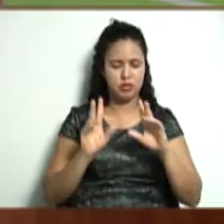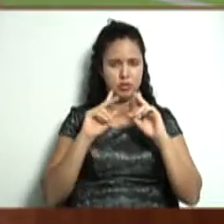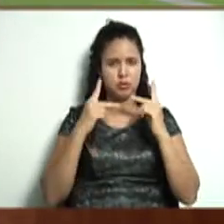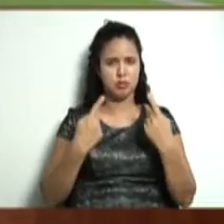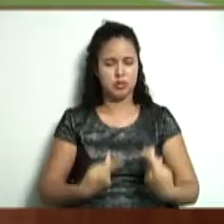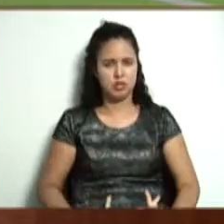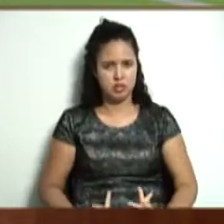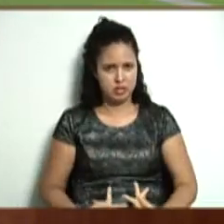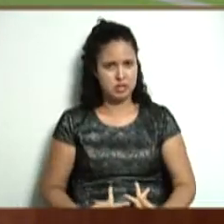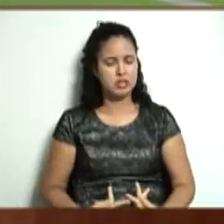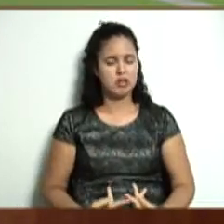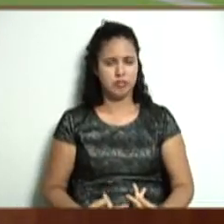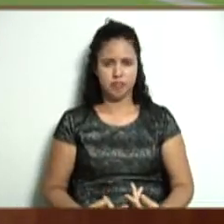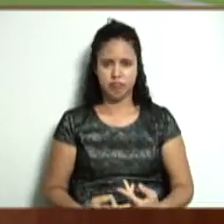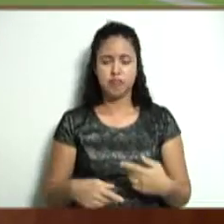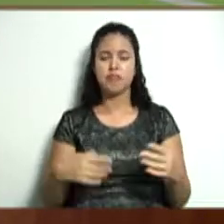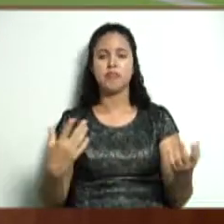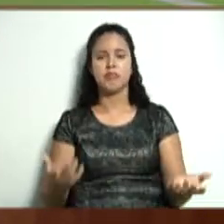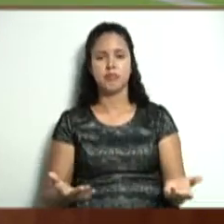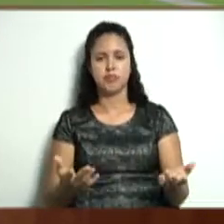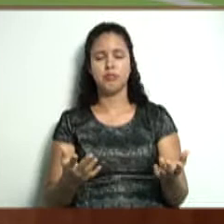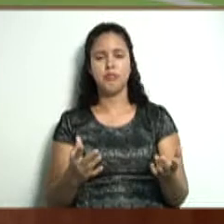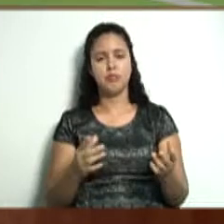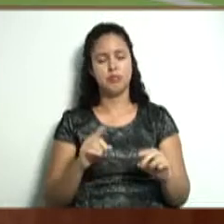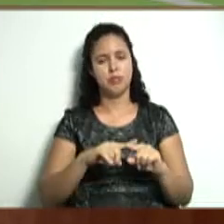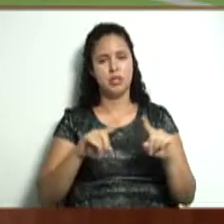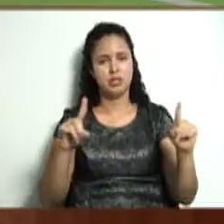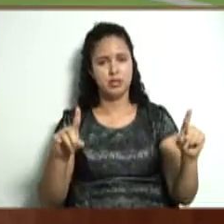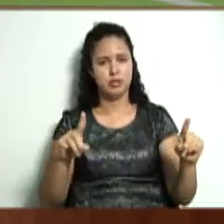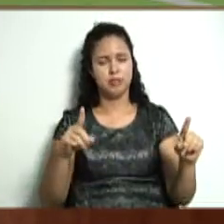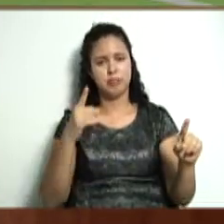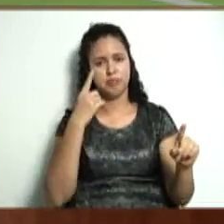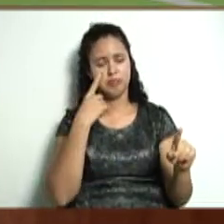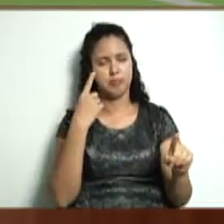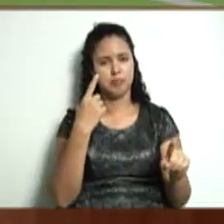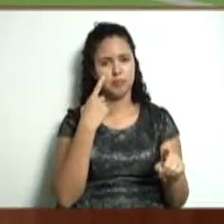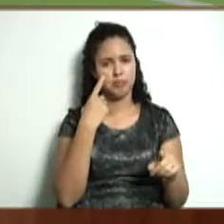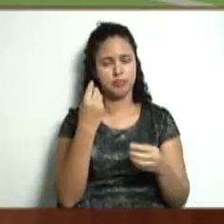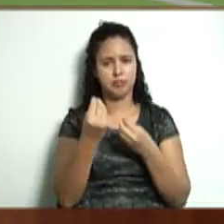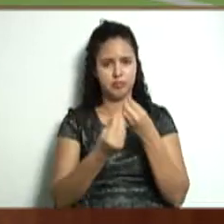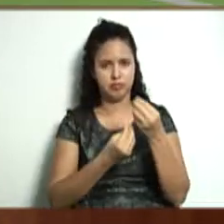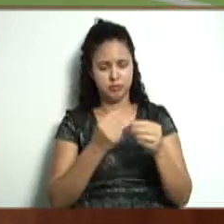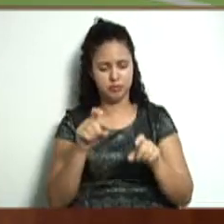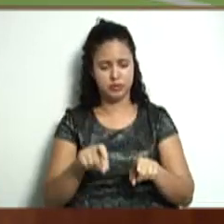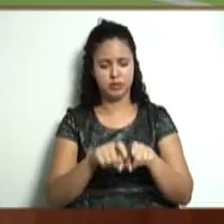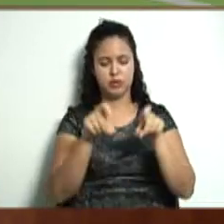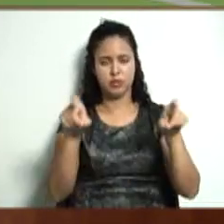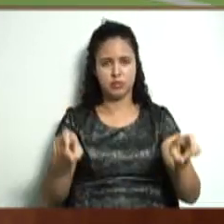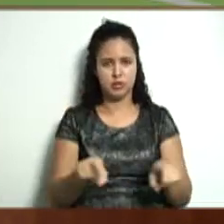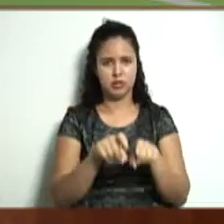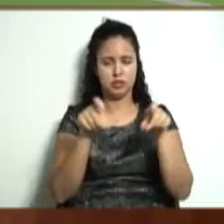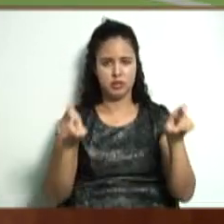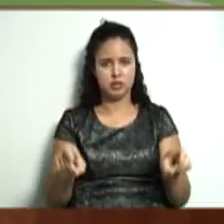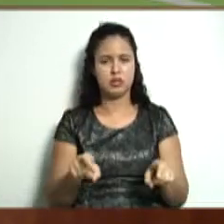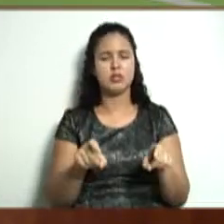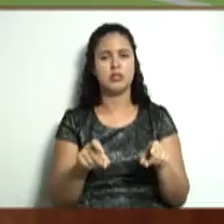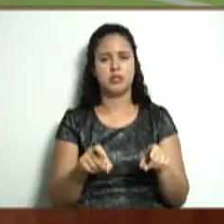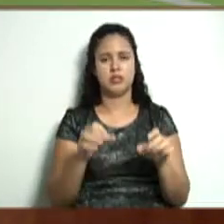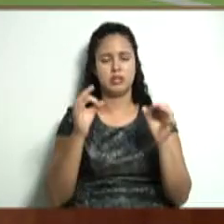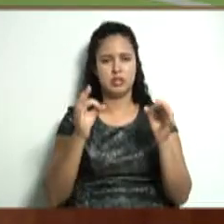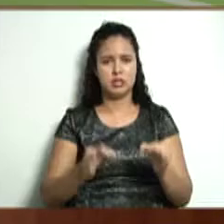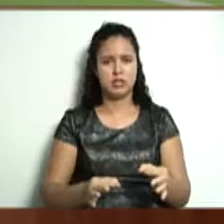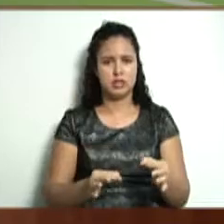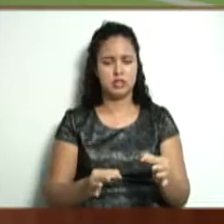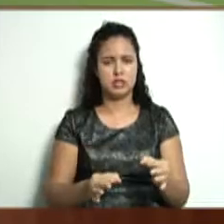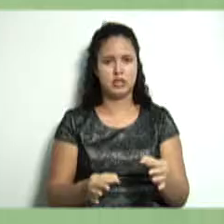humanista, não é, professora? Mas, de acordo com os nossos computadores, a resposta correta é a